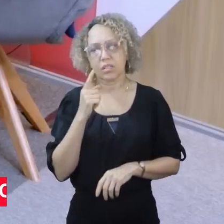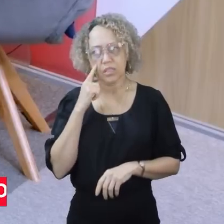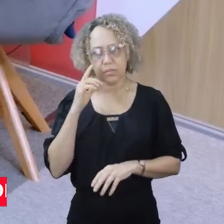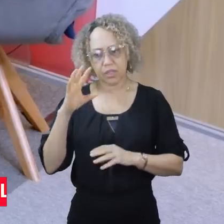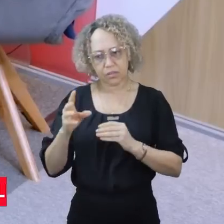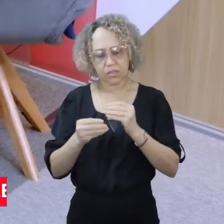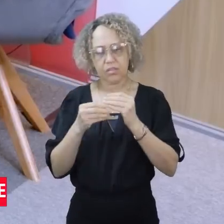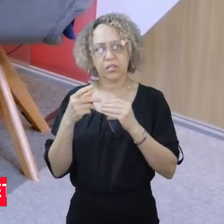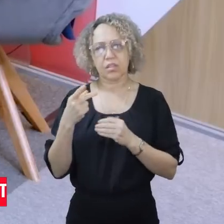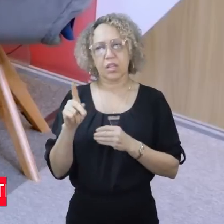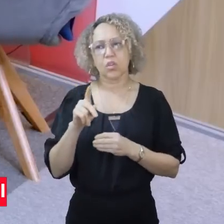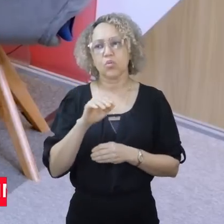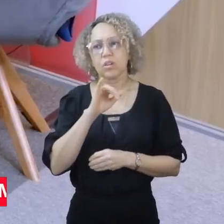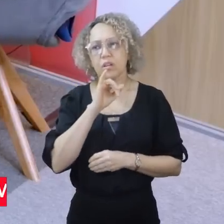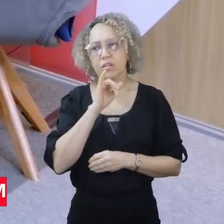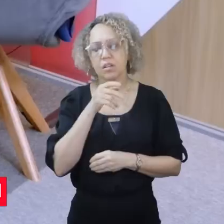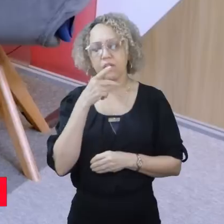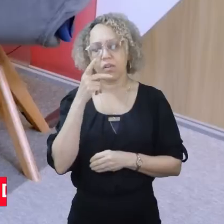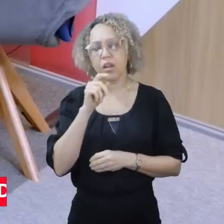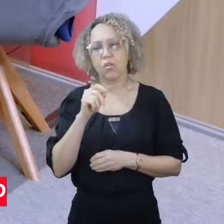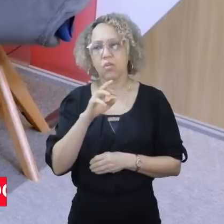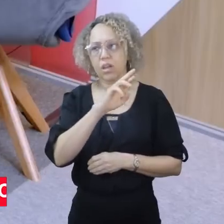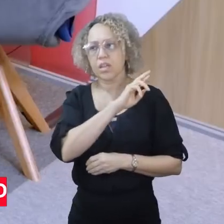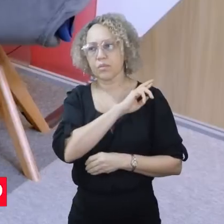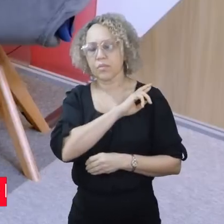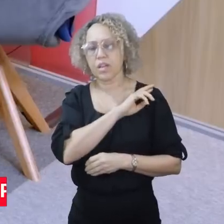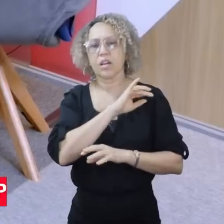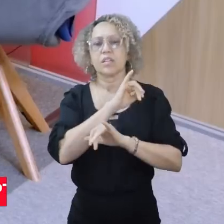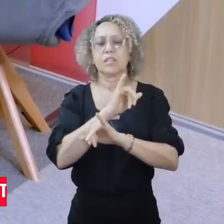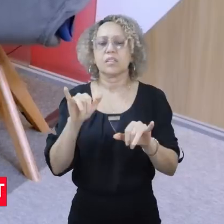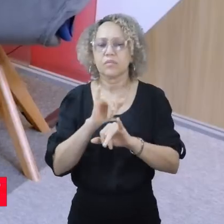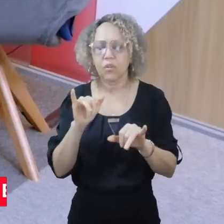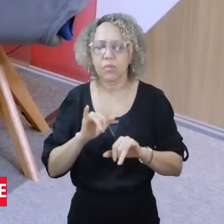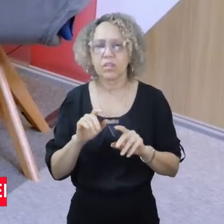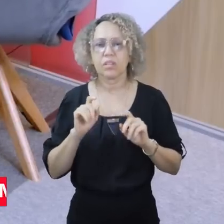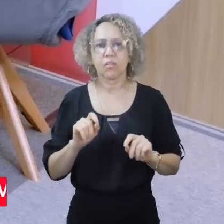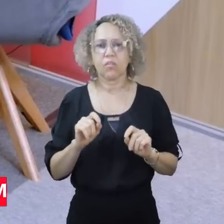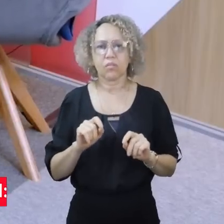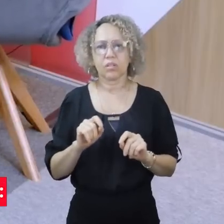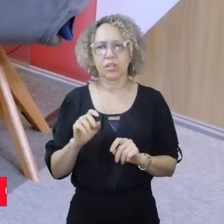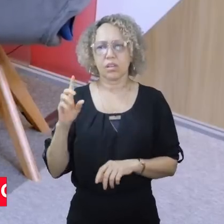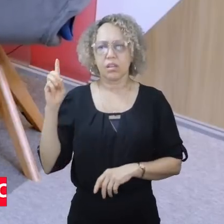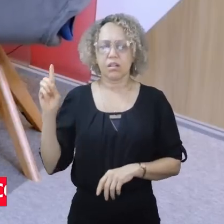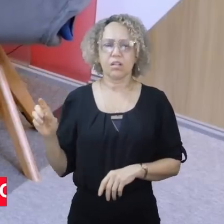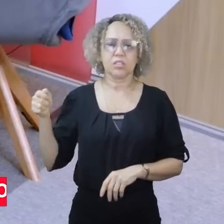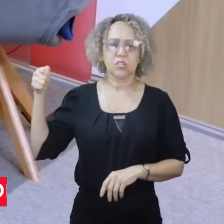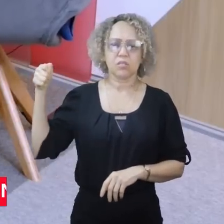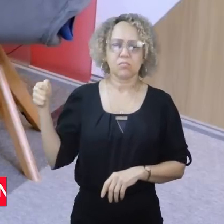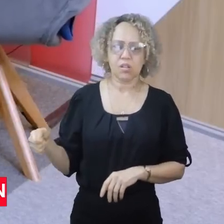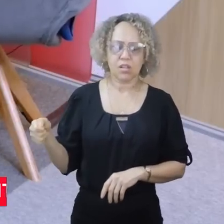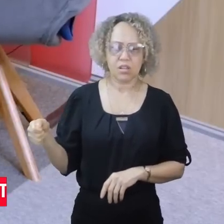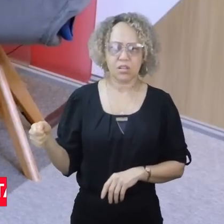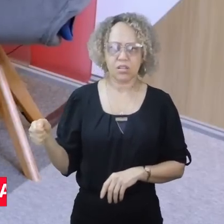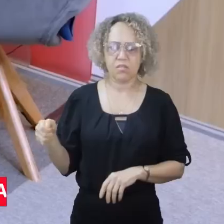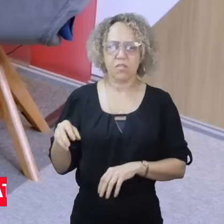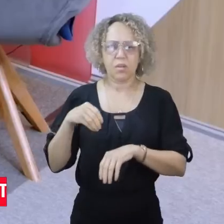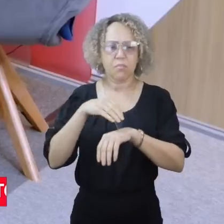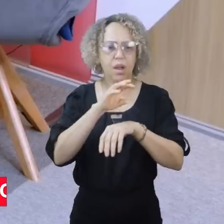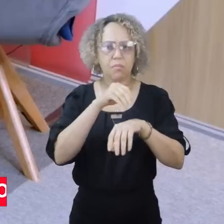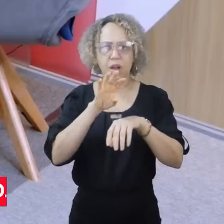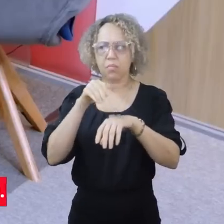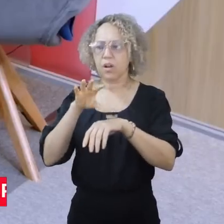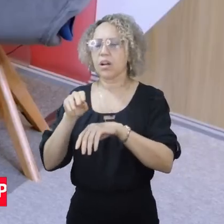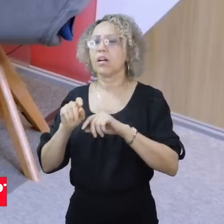essa responsabilidade, inclusive das informações que a extrema-direita vem colocando aí também,